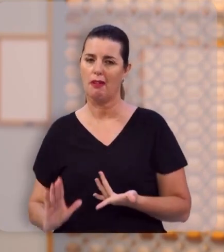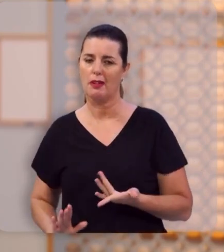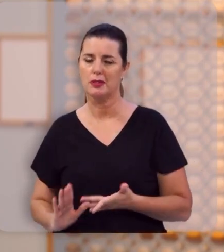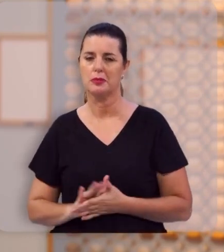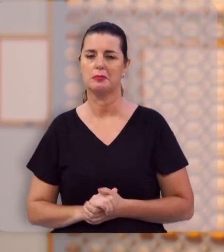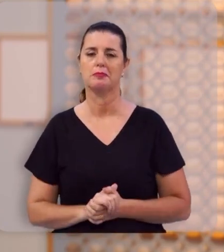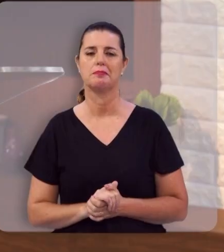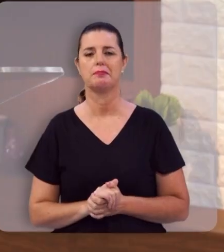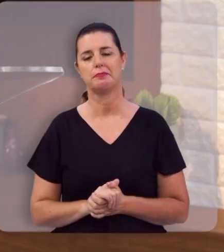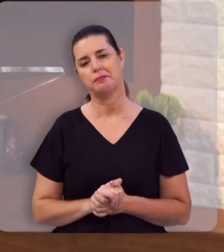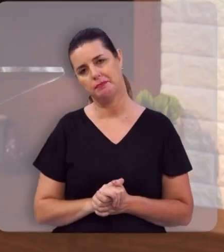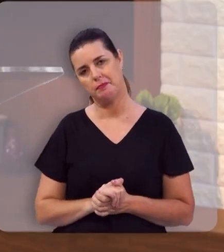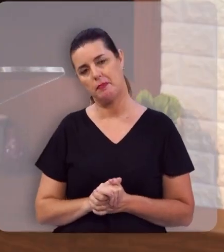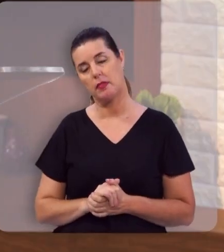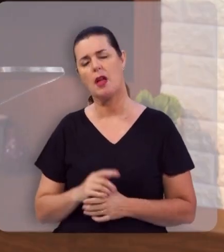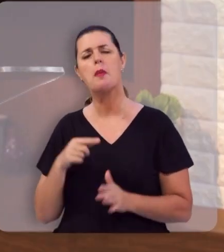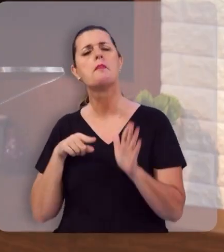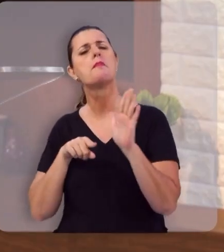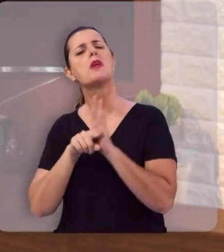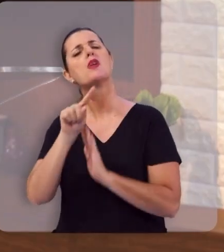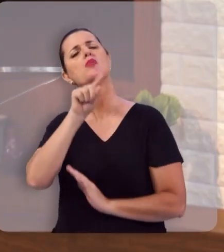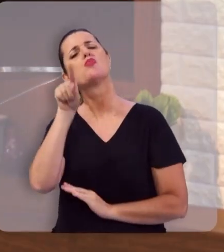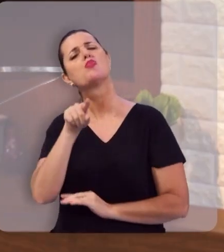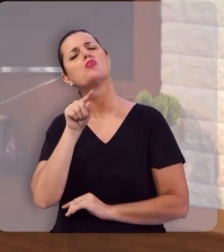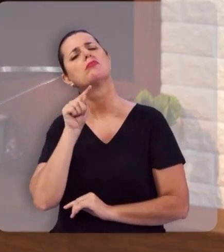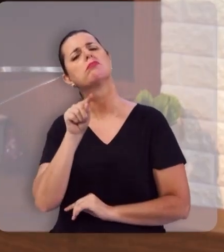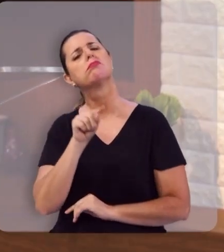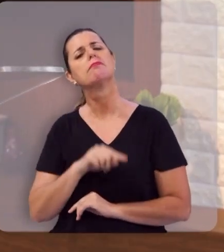Jesus. Eu pergunto a você,